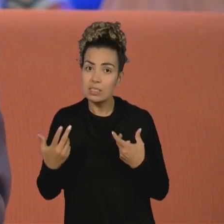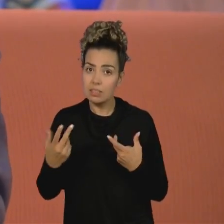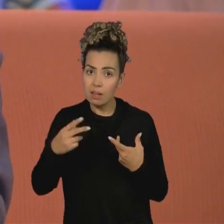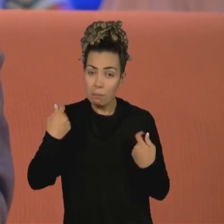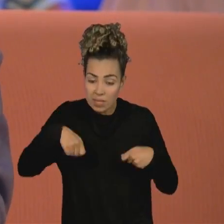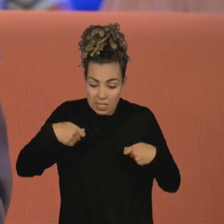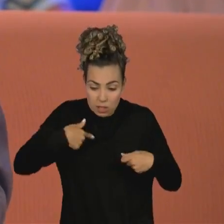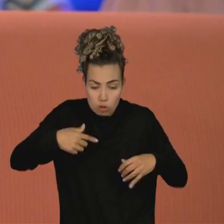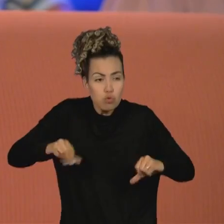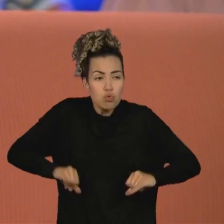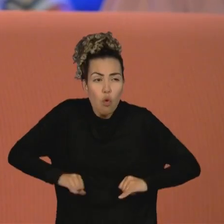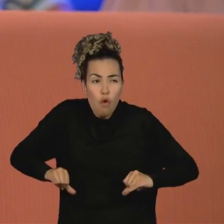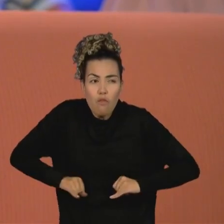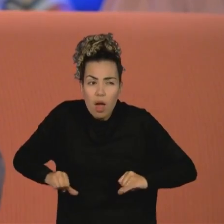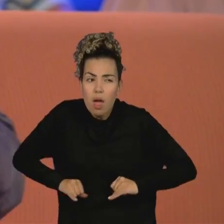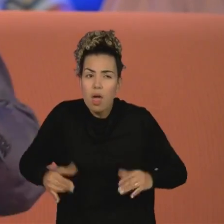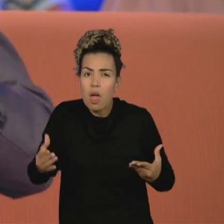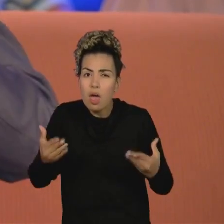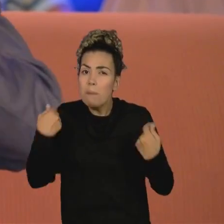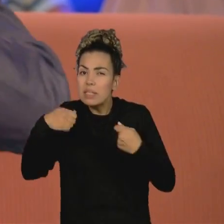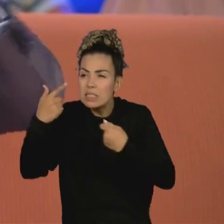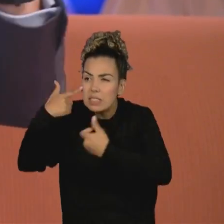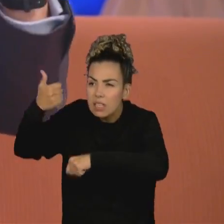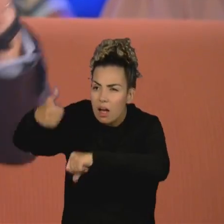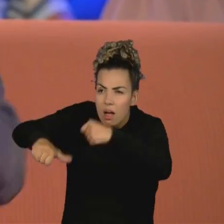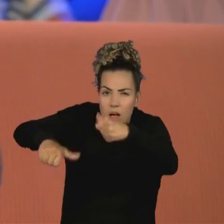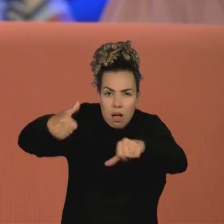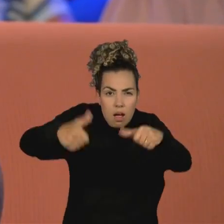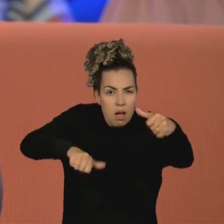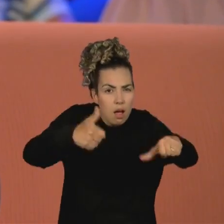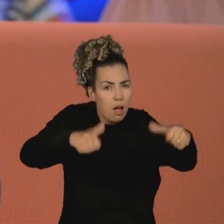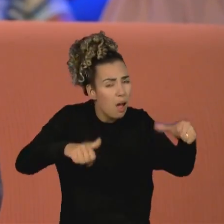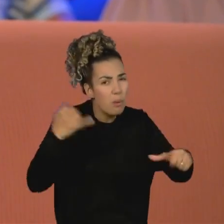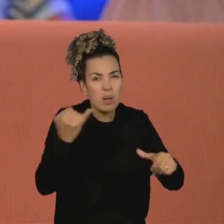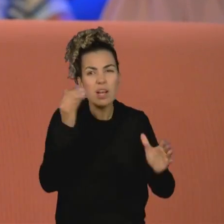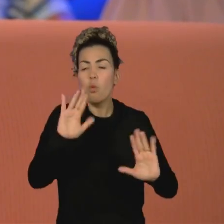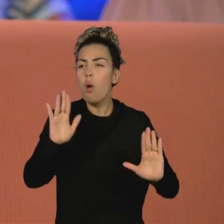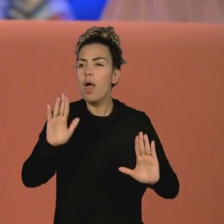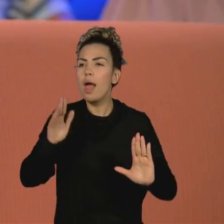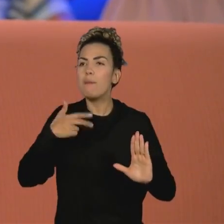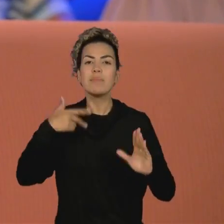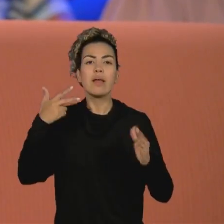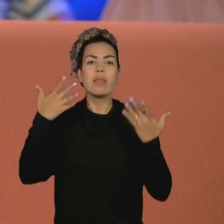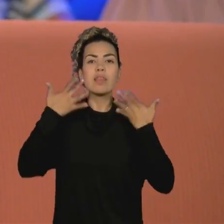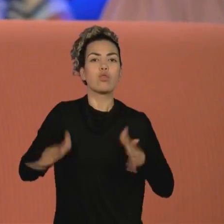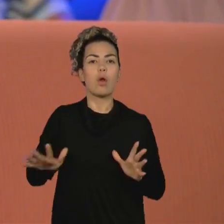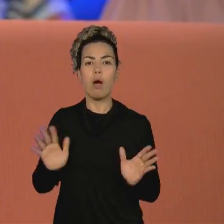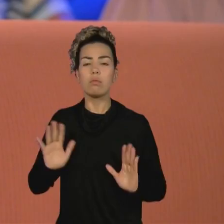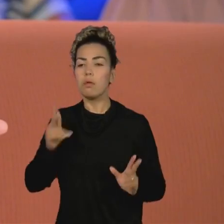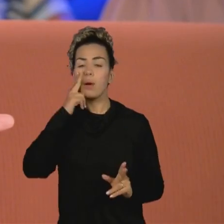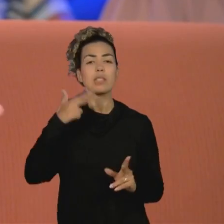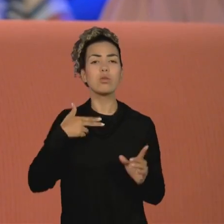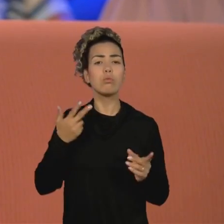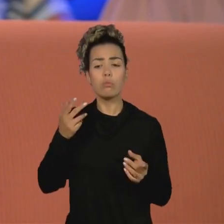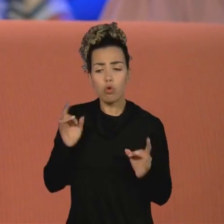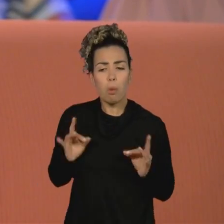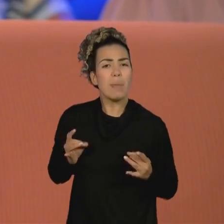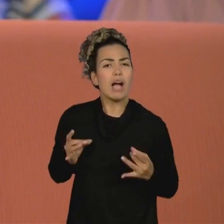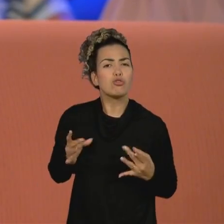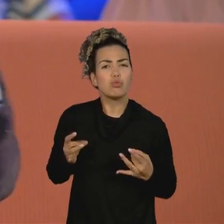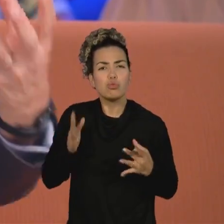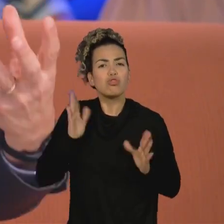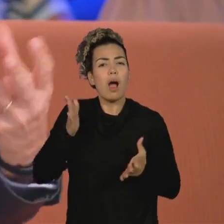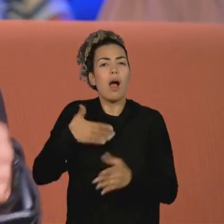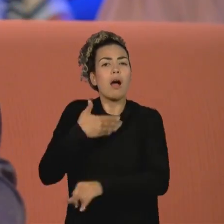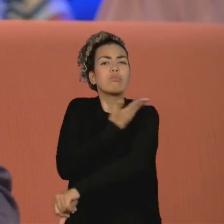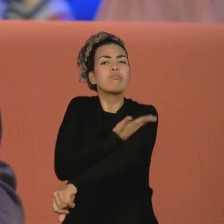acho que aquela pessoa, né, que passa a fazer a coisa no automático, ela perde a história, a razão de ser. Tem que ser tudo